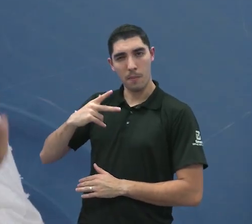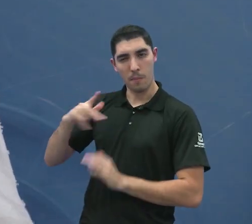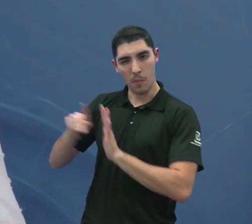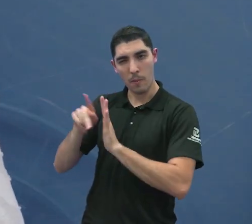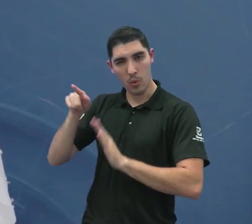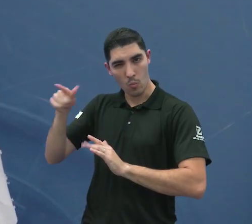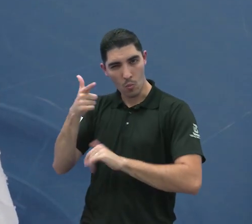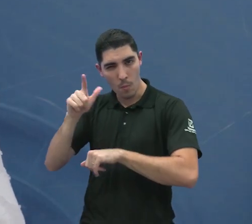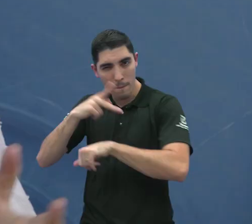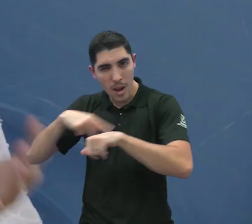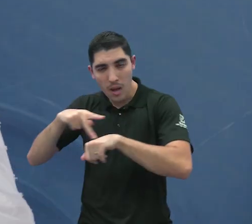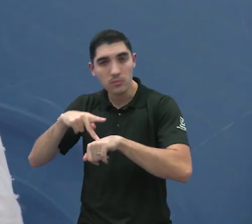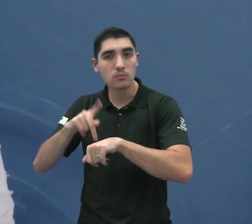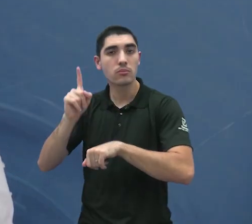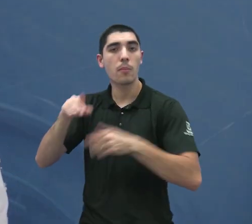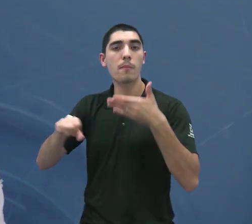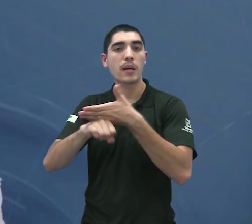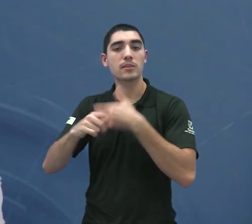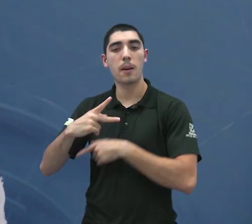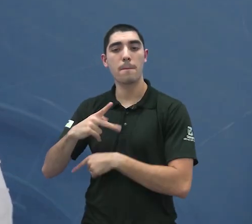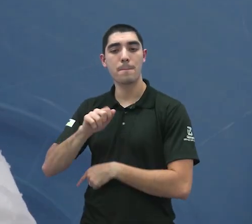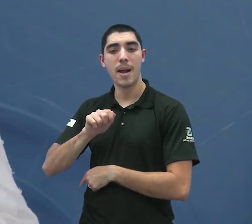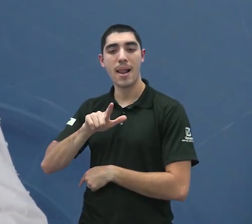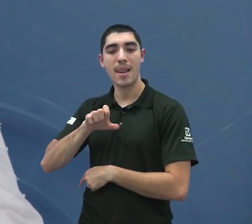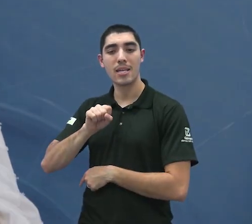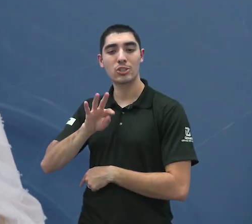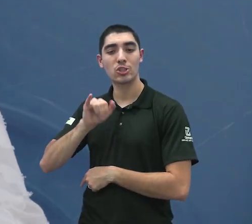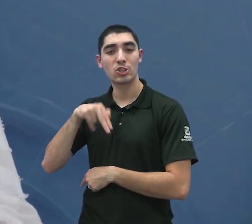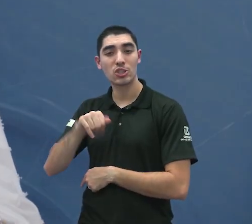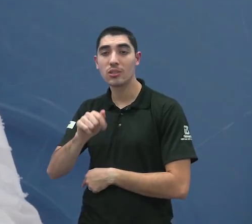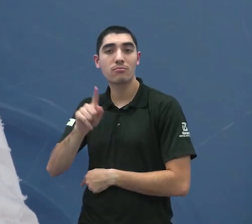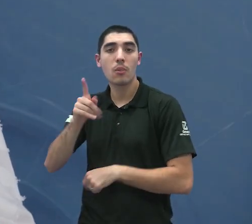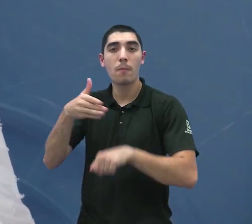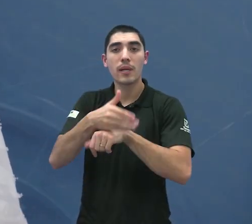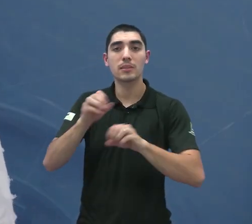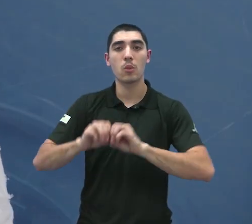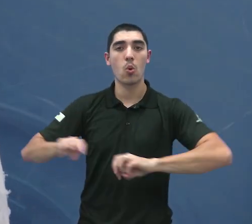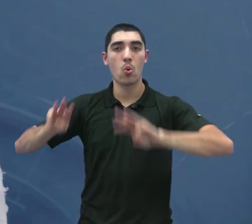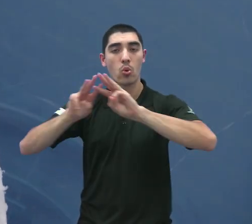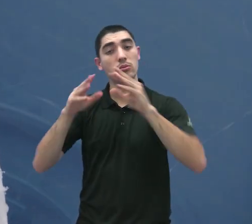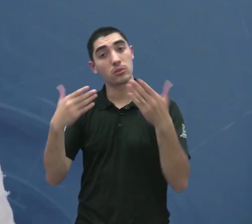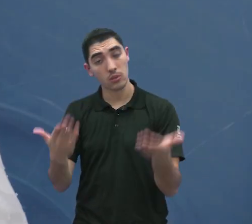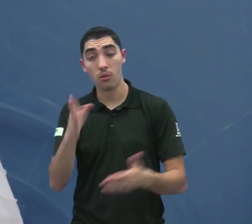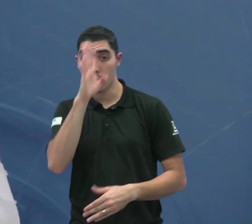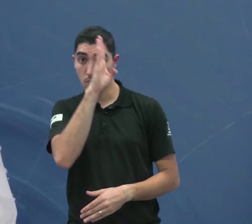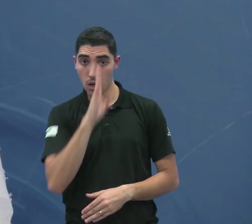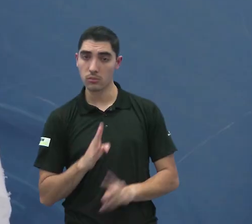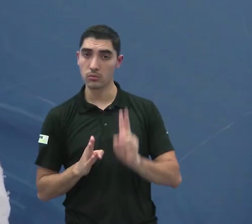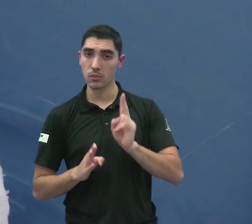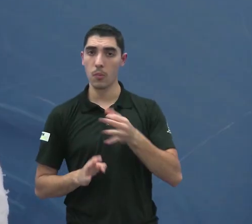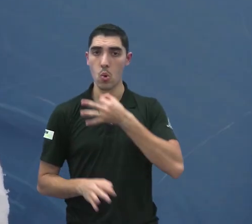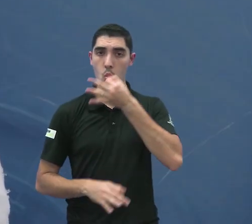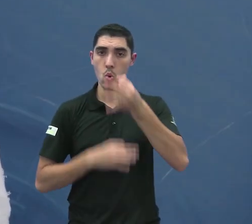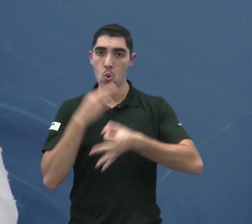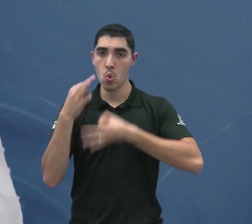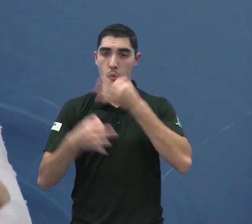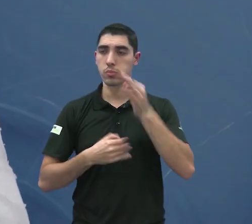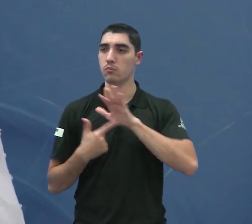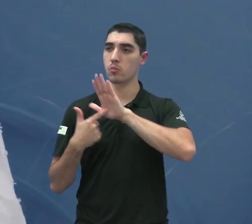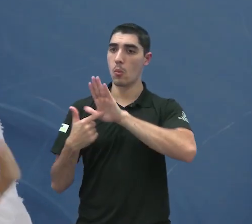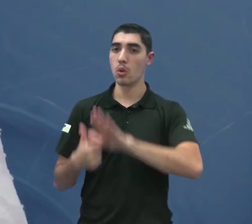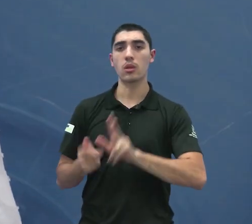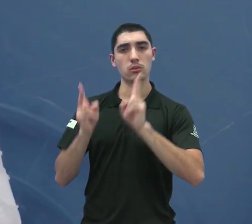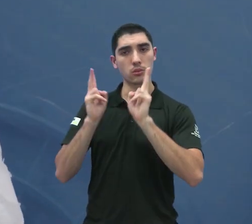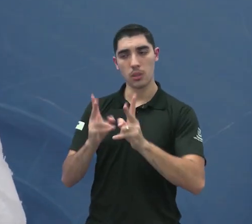nossa fala, né, principalmente nessa mais recente, o Brasil tem levado questões super importantes, né, e mostrando que ele está de olho